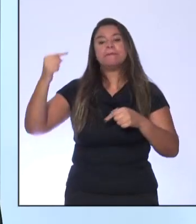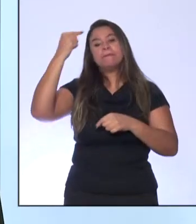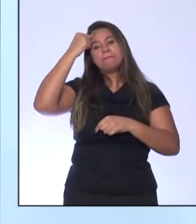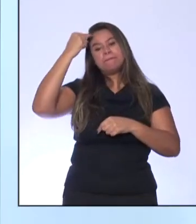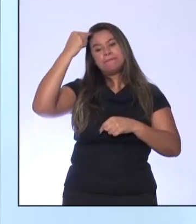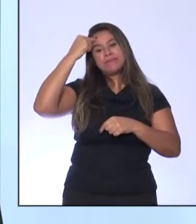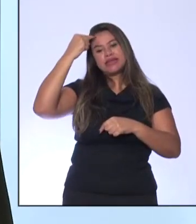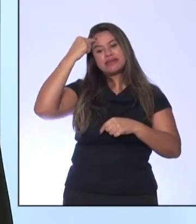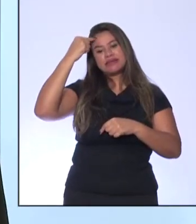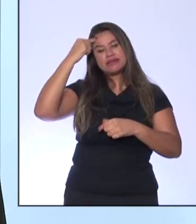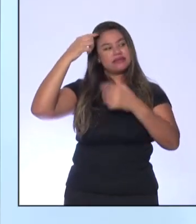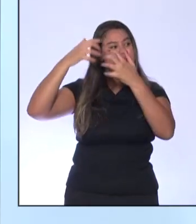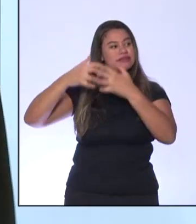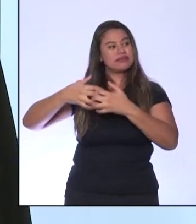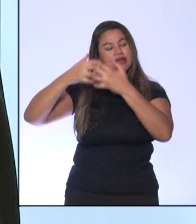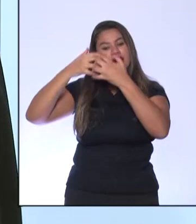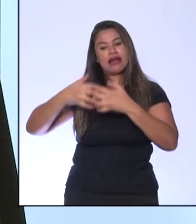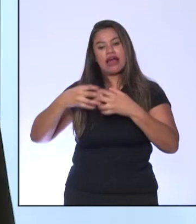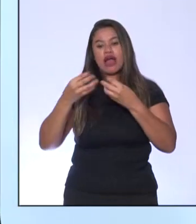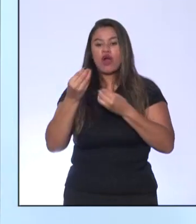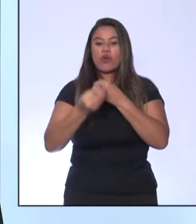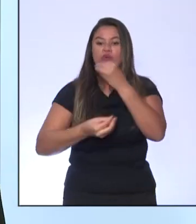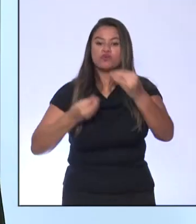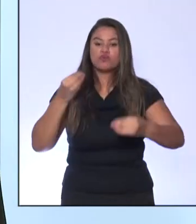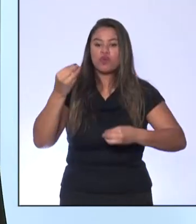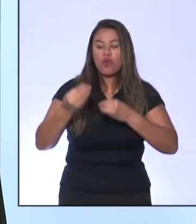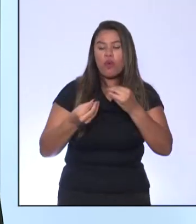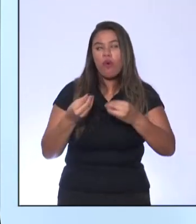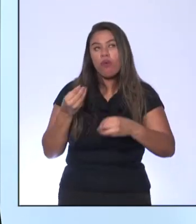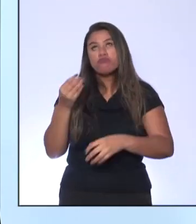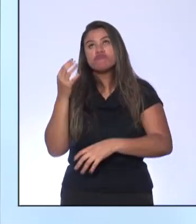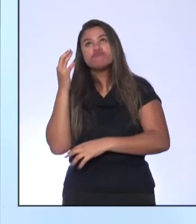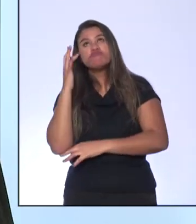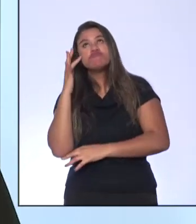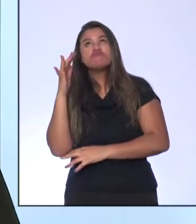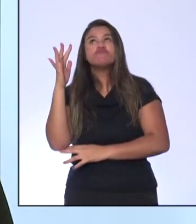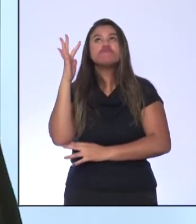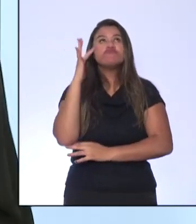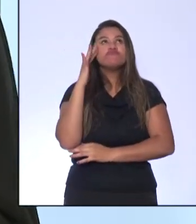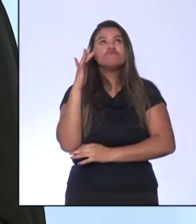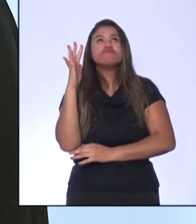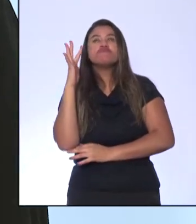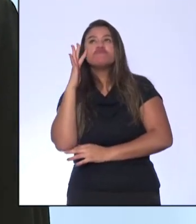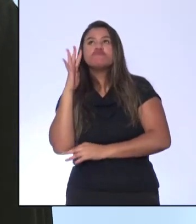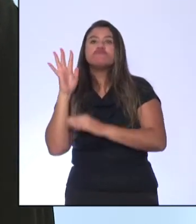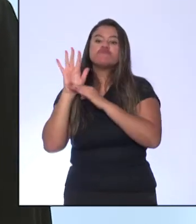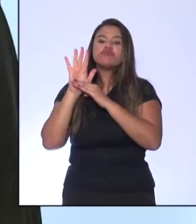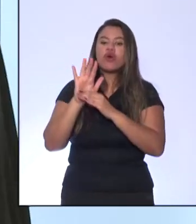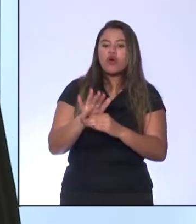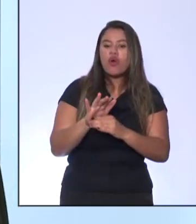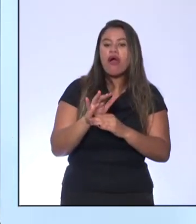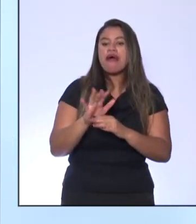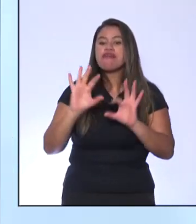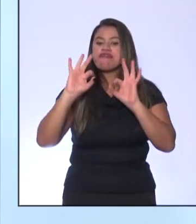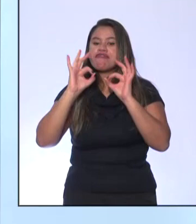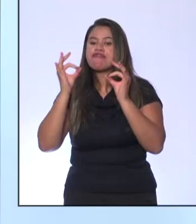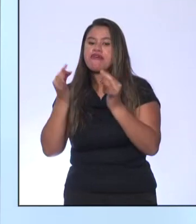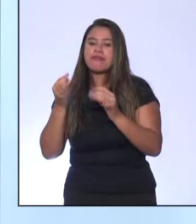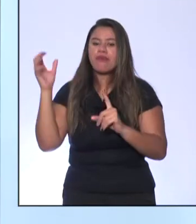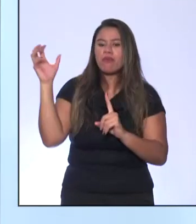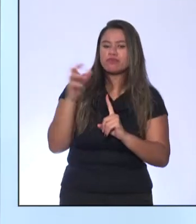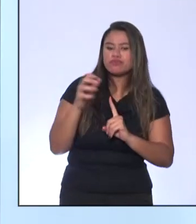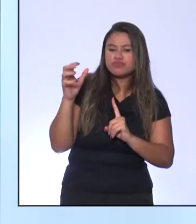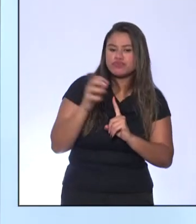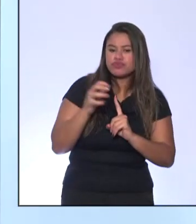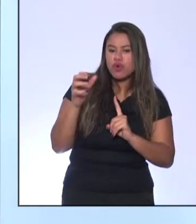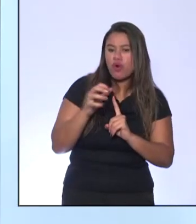vocês podem, a partir de toda esta reflexão, pensando na influência da família e nos desejos de